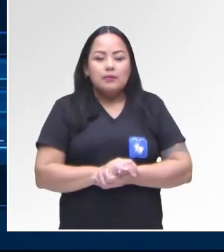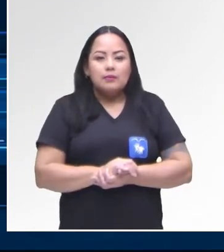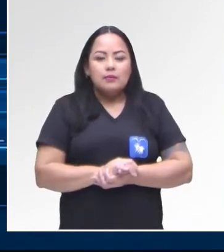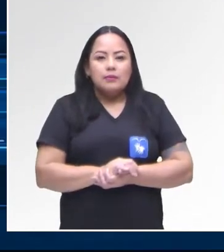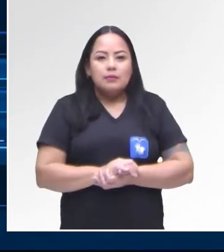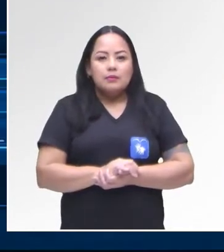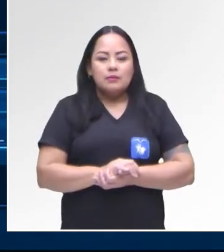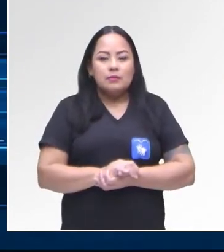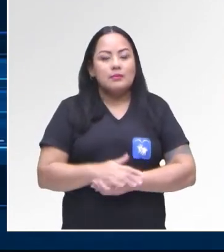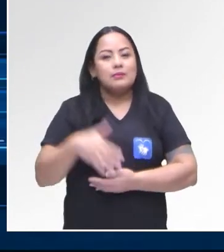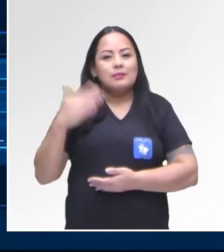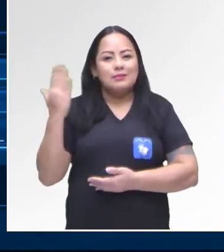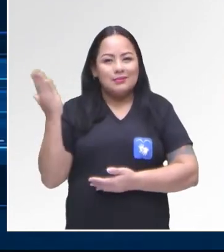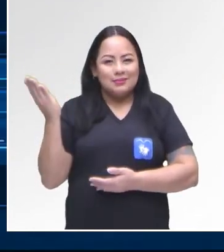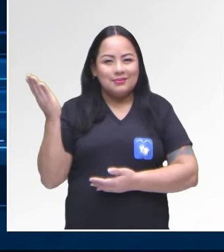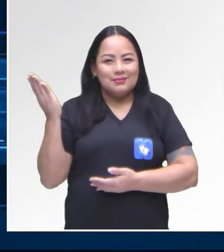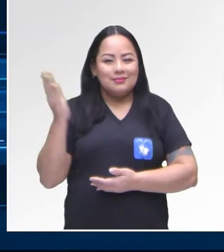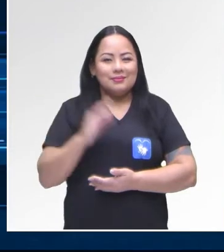E aí está.